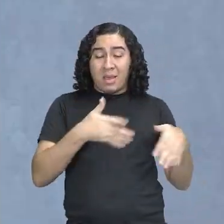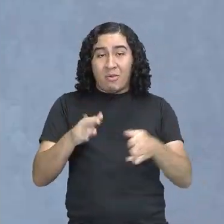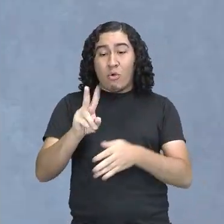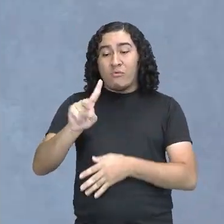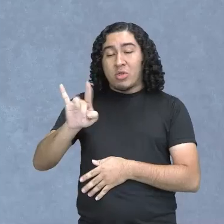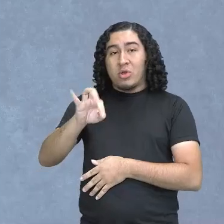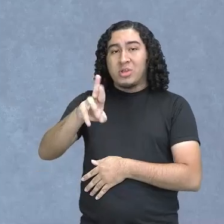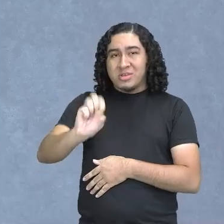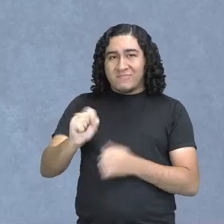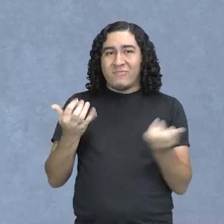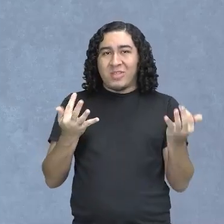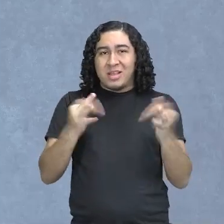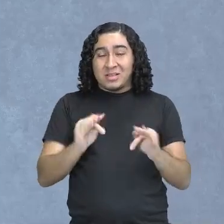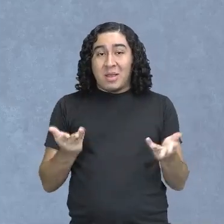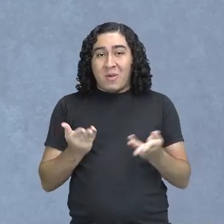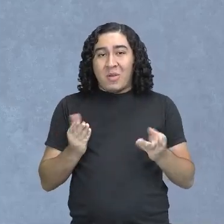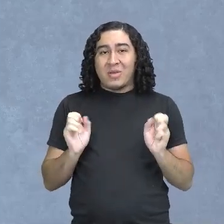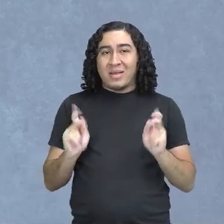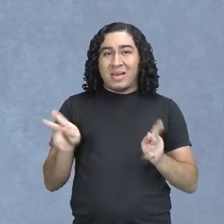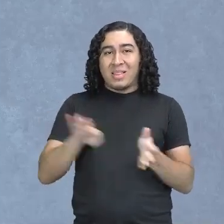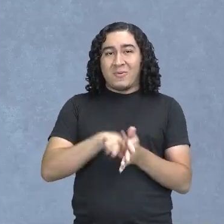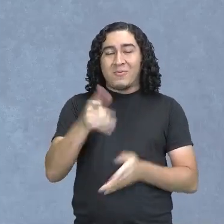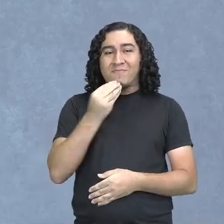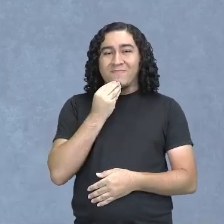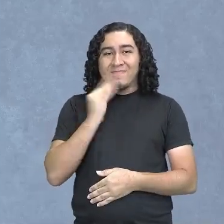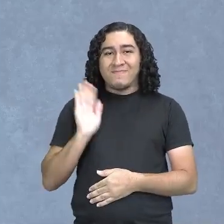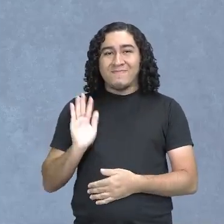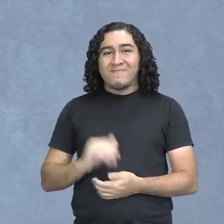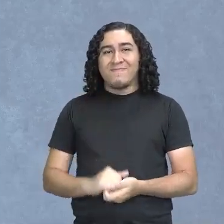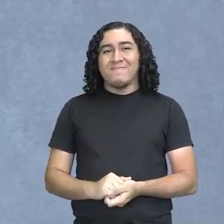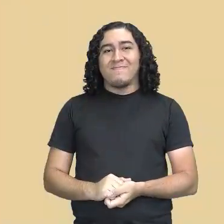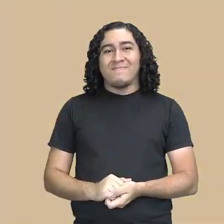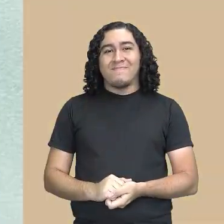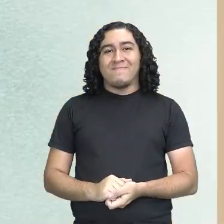voadores. Finalizo com vocês e até mais. Tchau!